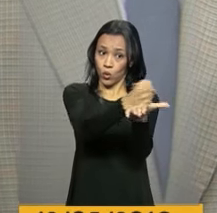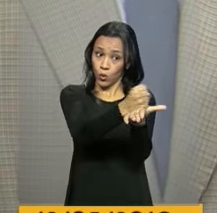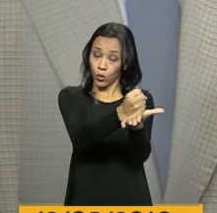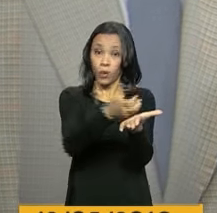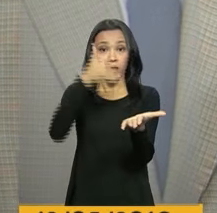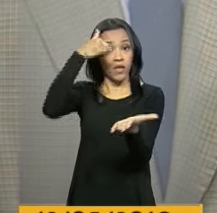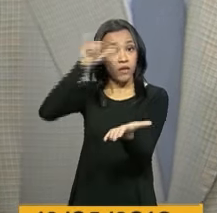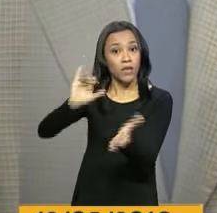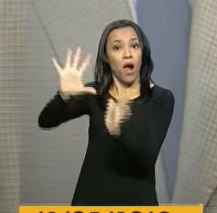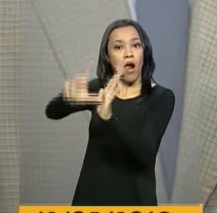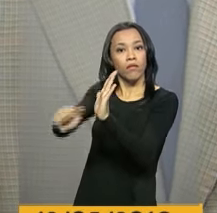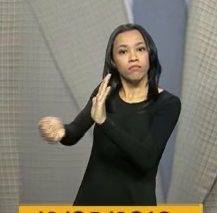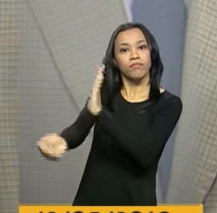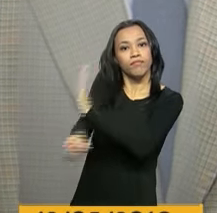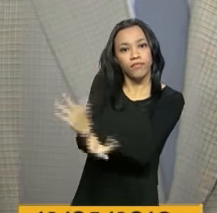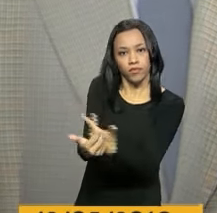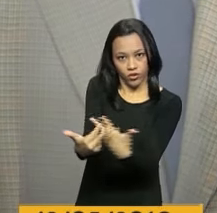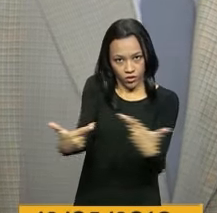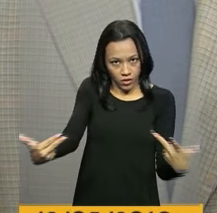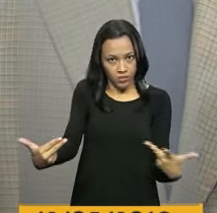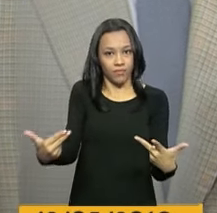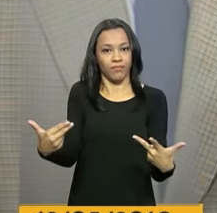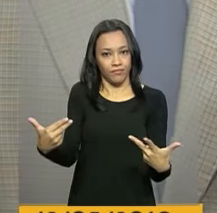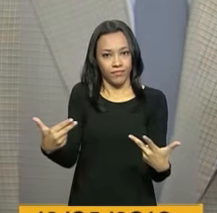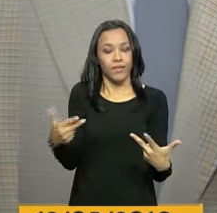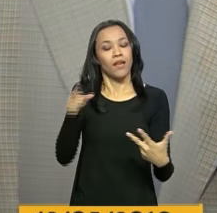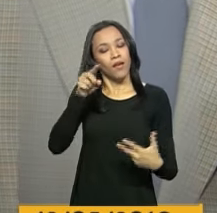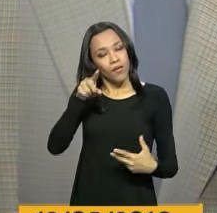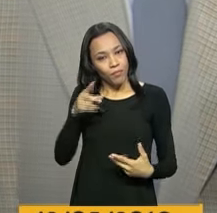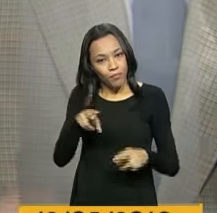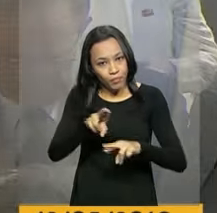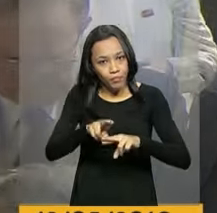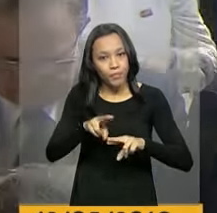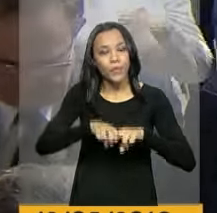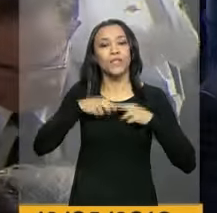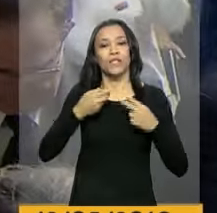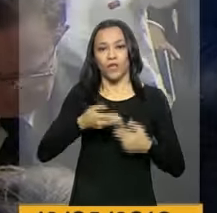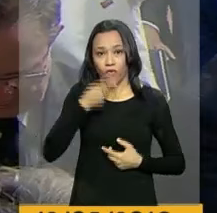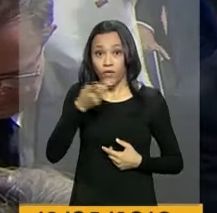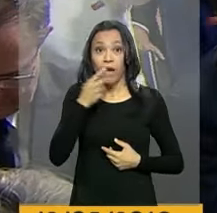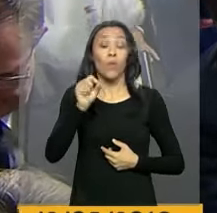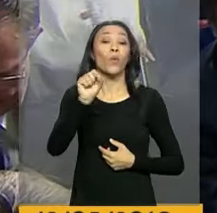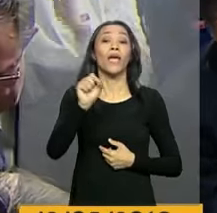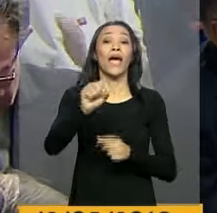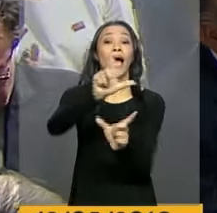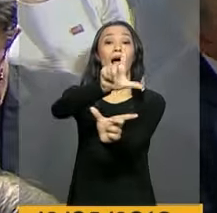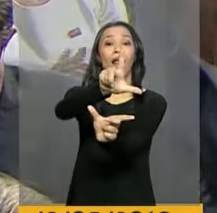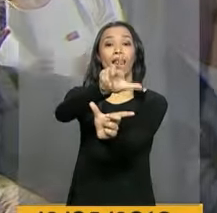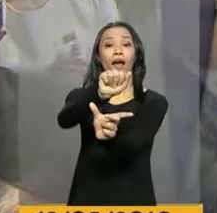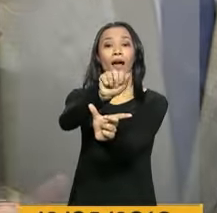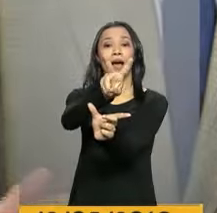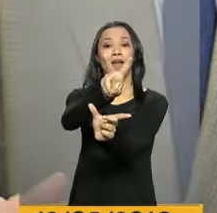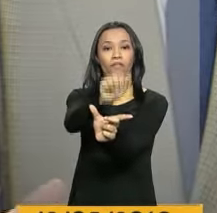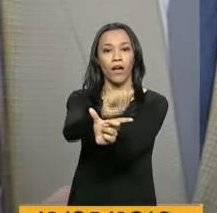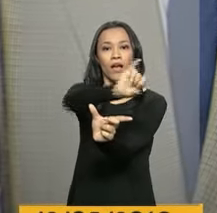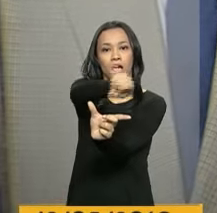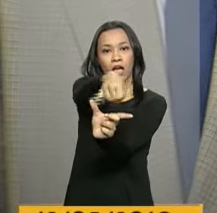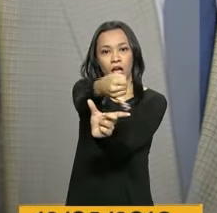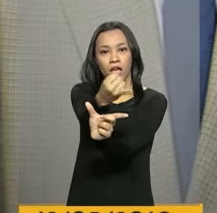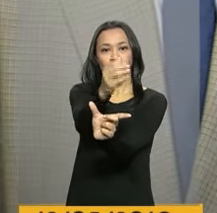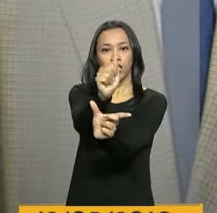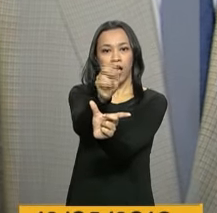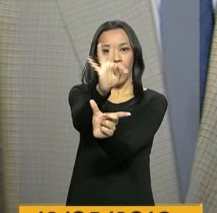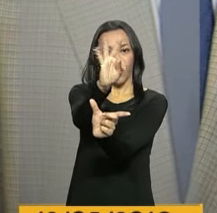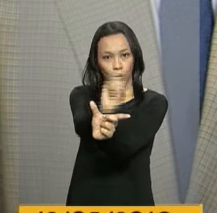desvios. Nesse contexto, tomo a liberdade de dizer que a Lava Jato tornou-se referência e, como tal, deve